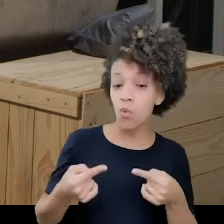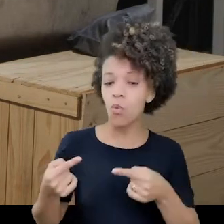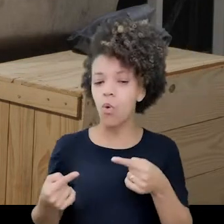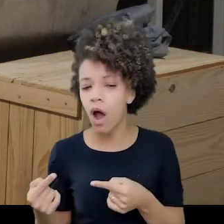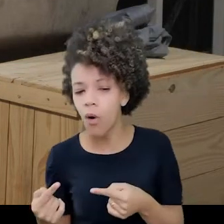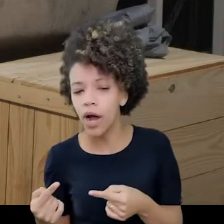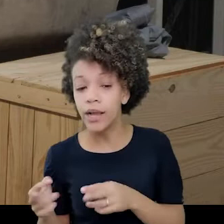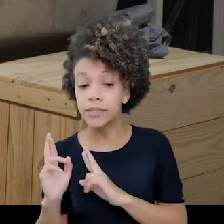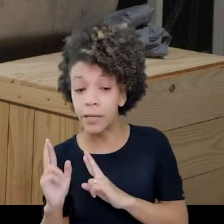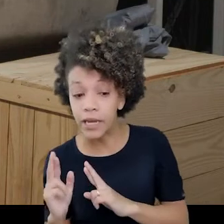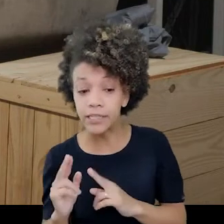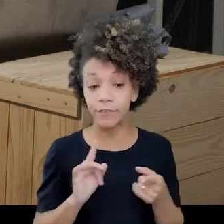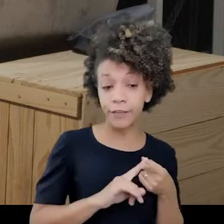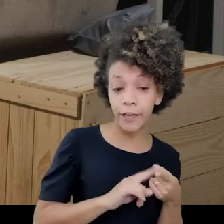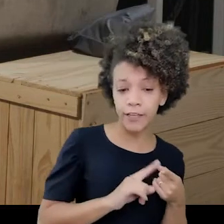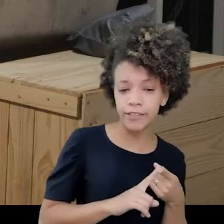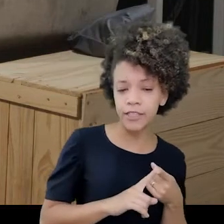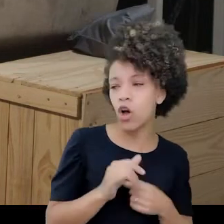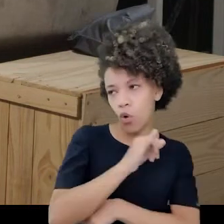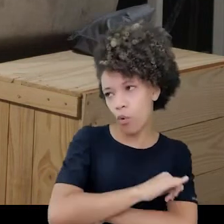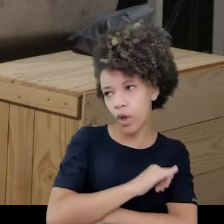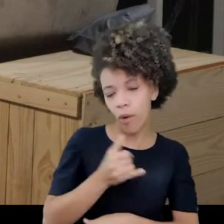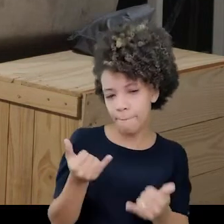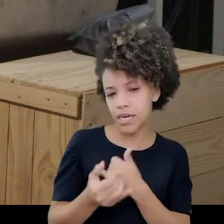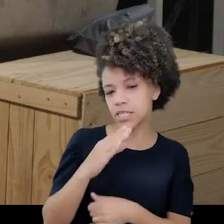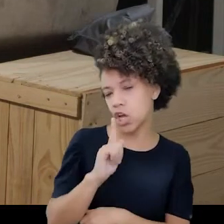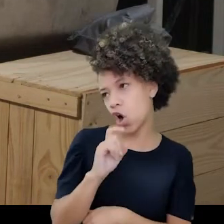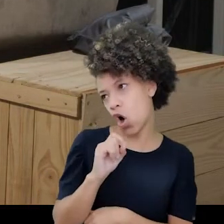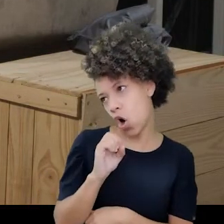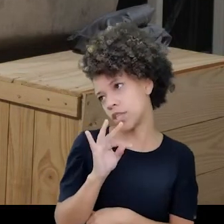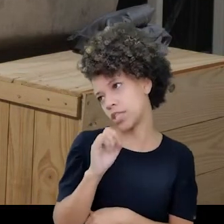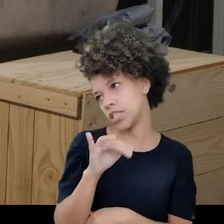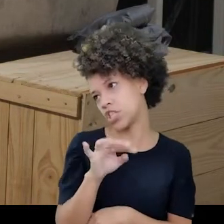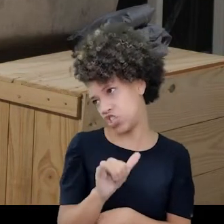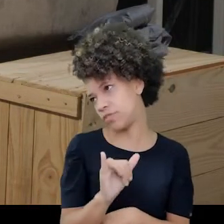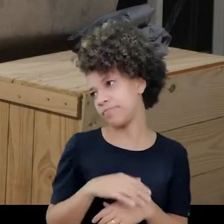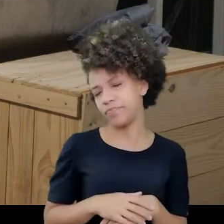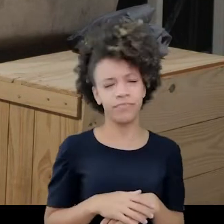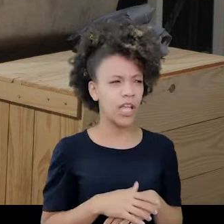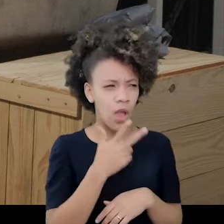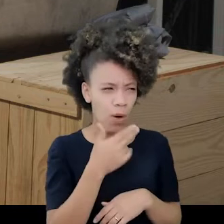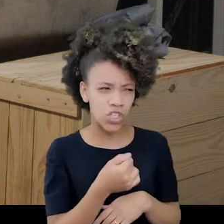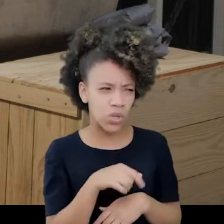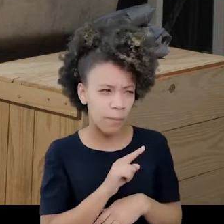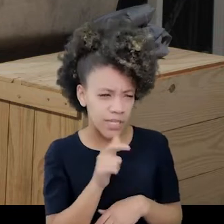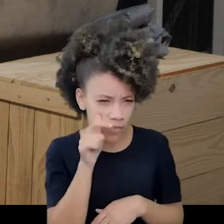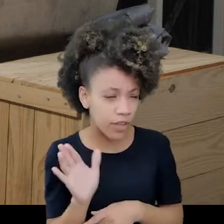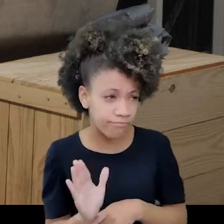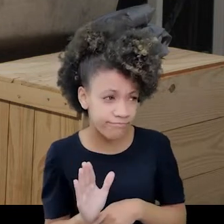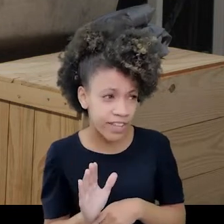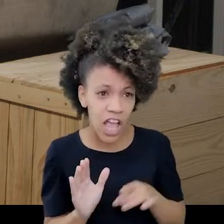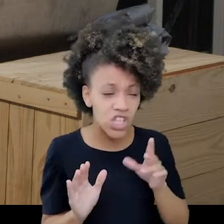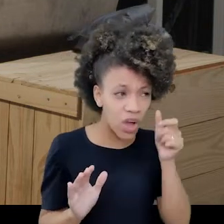entre a vingança EA Esperança o ritmo de Gotham City ali né é quem viu o último baixo você não tá entendendo que eu tô entrando nele último Batman